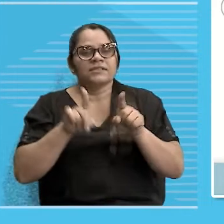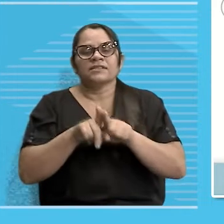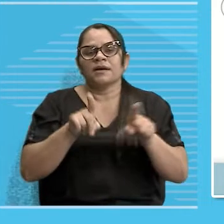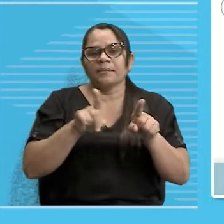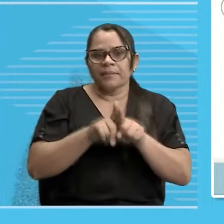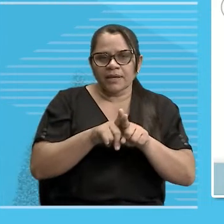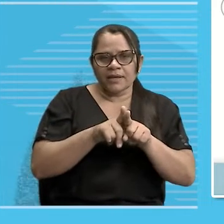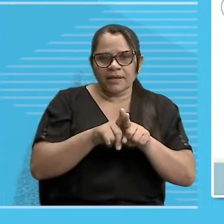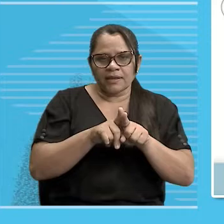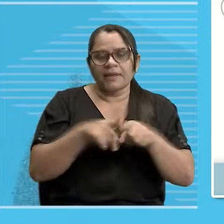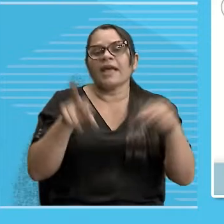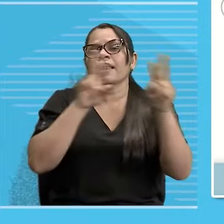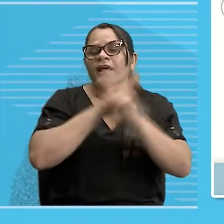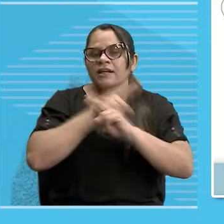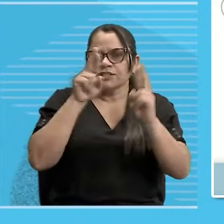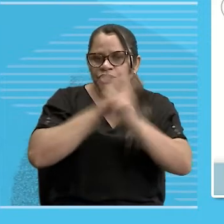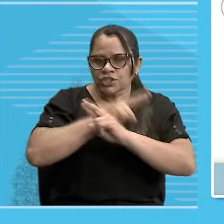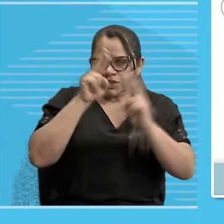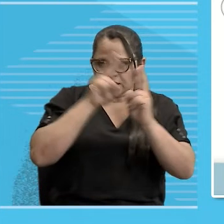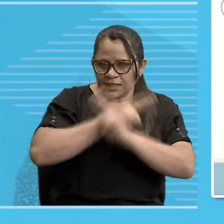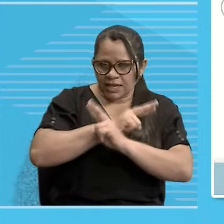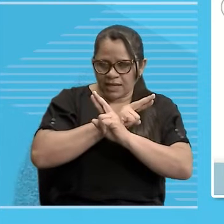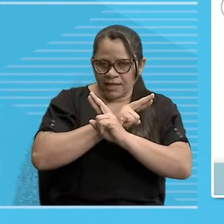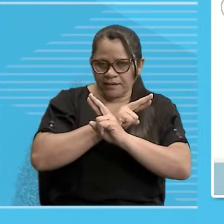vamos relacionar